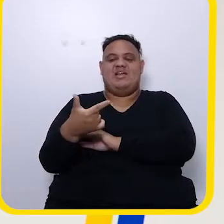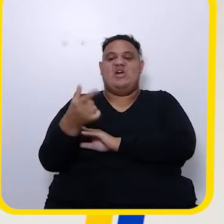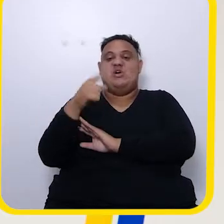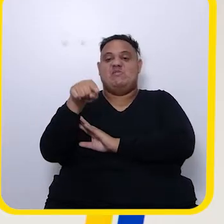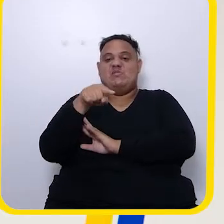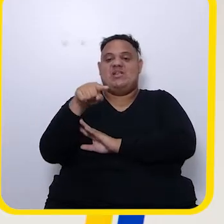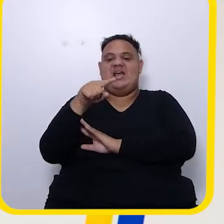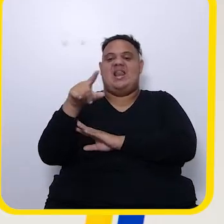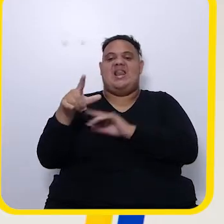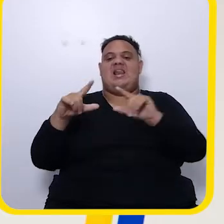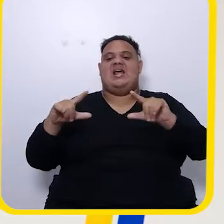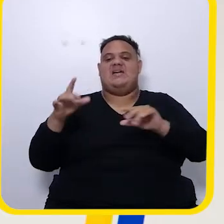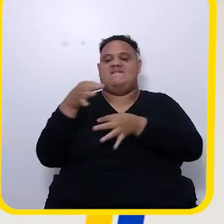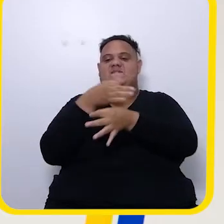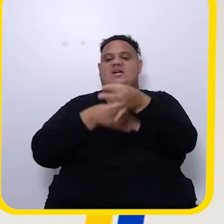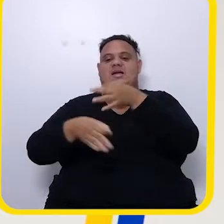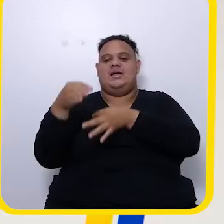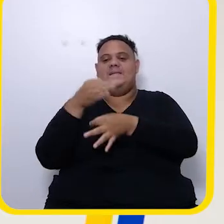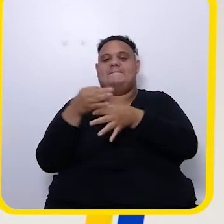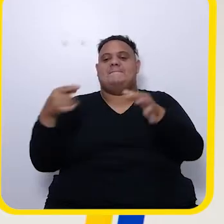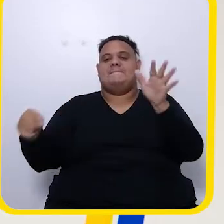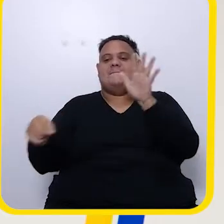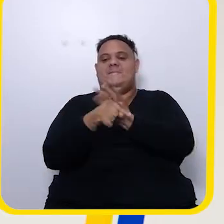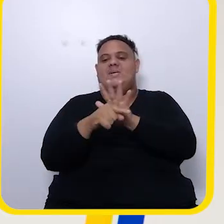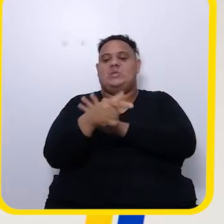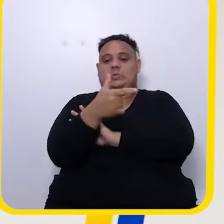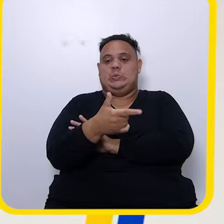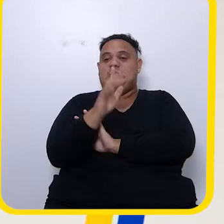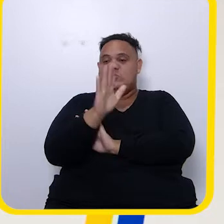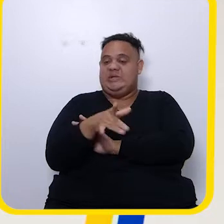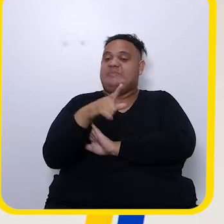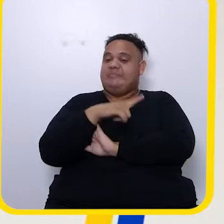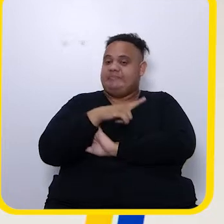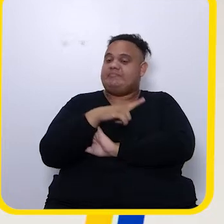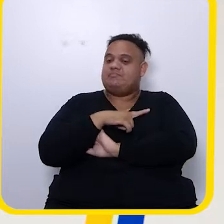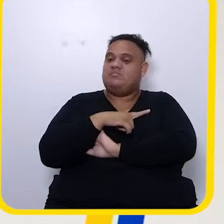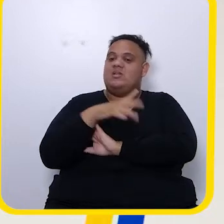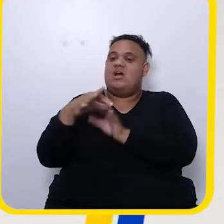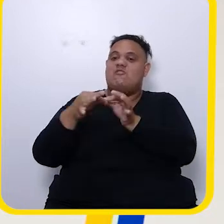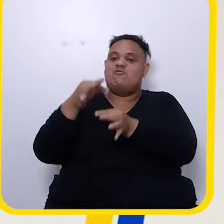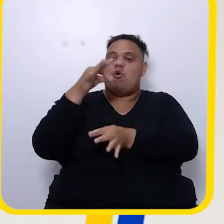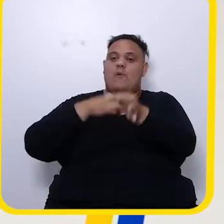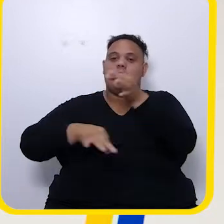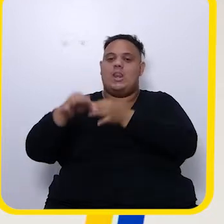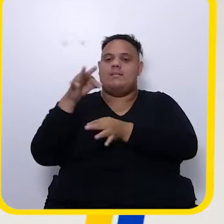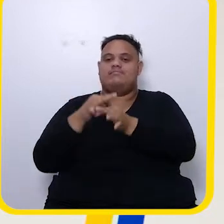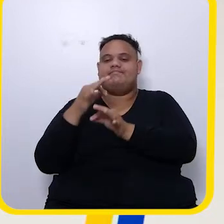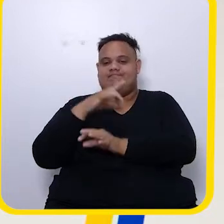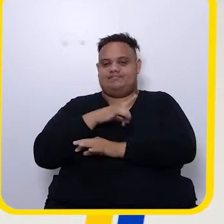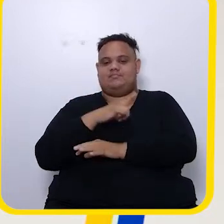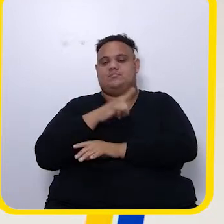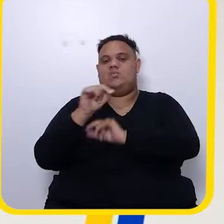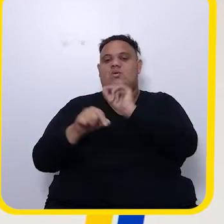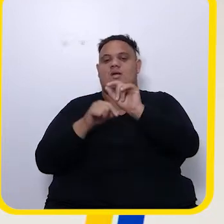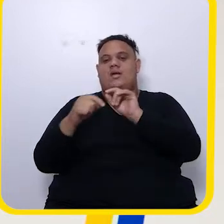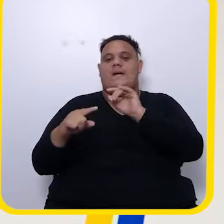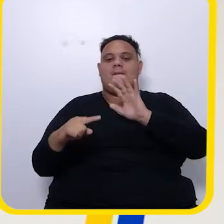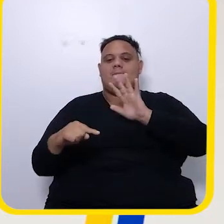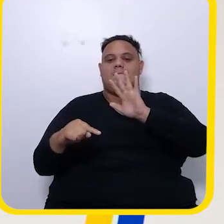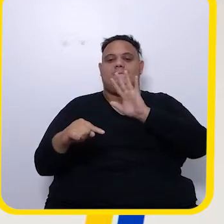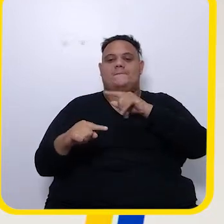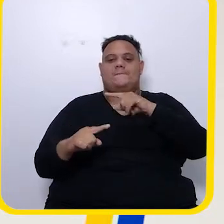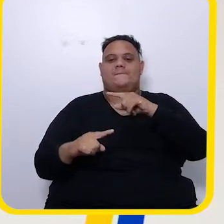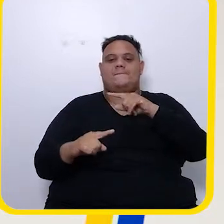lá na fórmula, menos 2. Então, como eu já tenho o menos da fórmula, então vou separar por parênteses, menos, menos